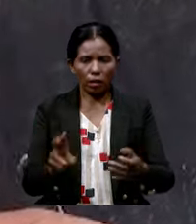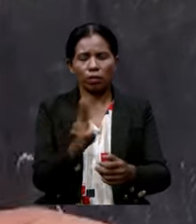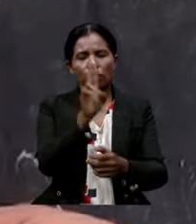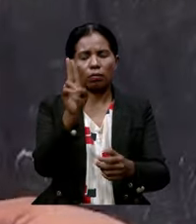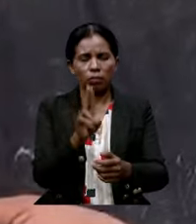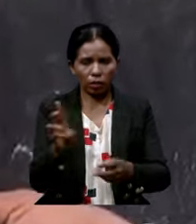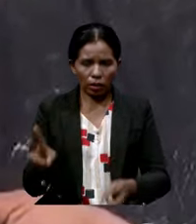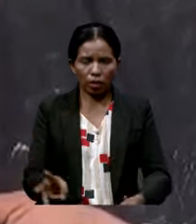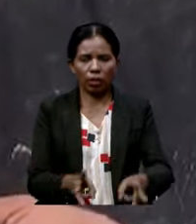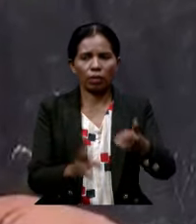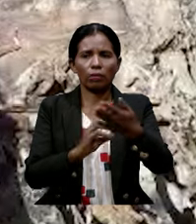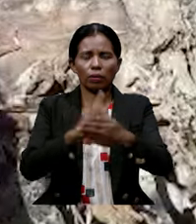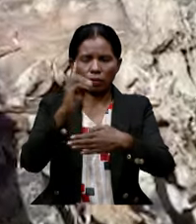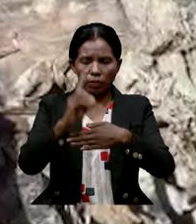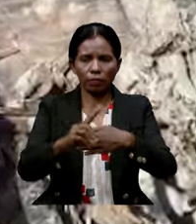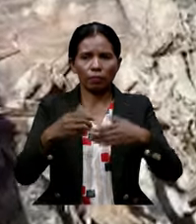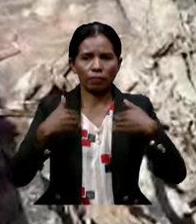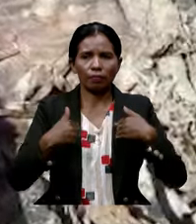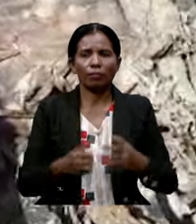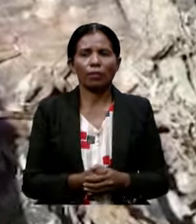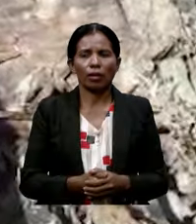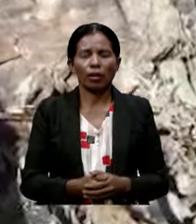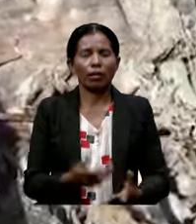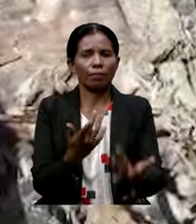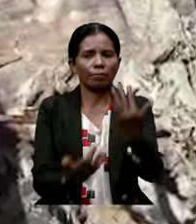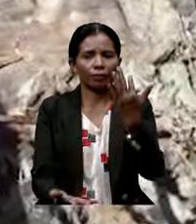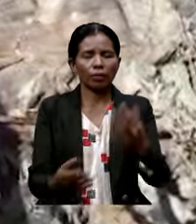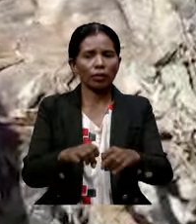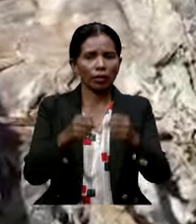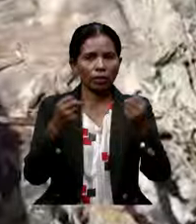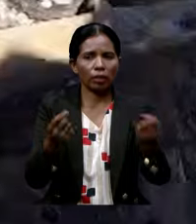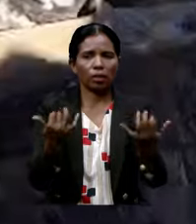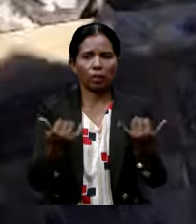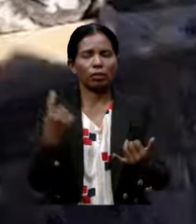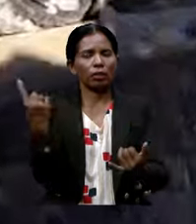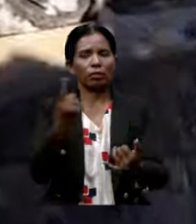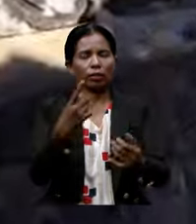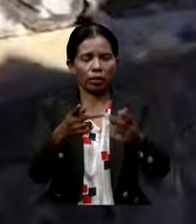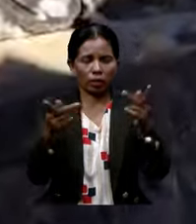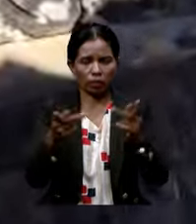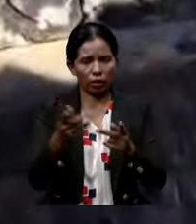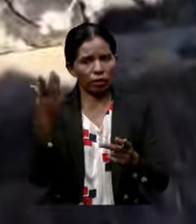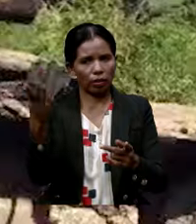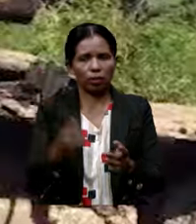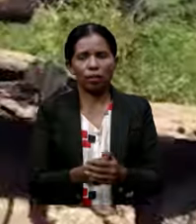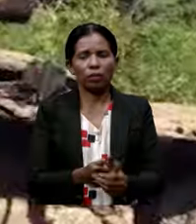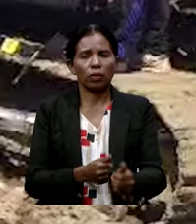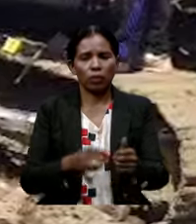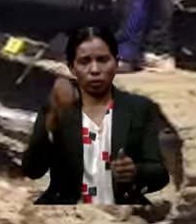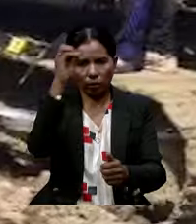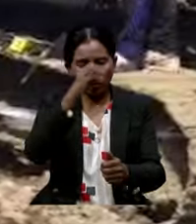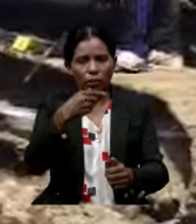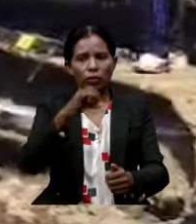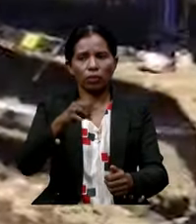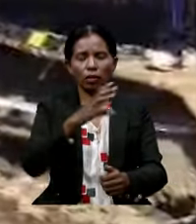ba desemulun ita ne memakan ia. Eskavator nebe aihan motuk dadang ne nafatin iha lokal do krimi. Tuir observasaun jornalista